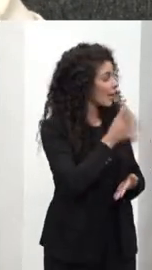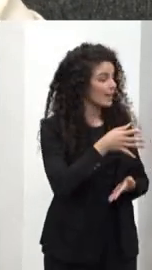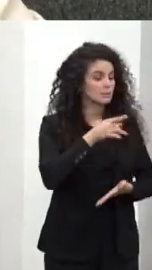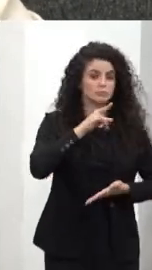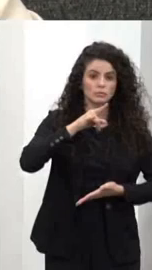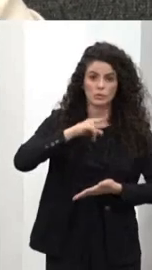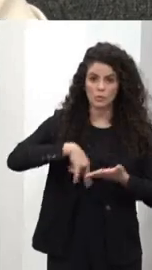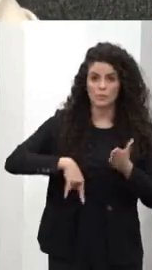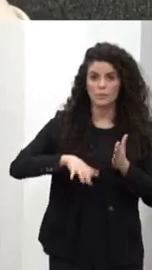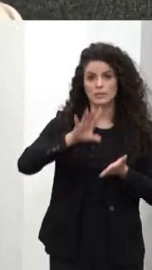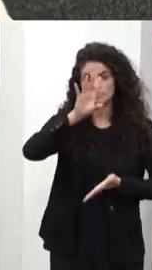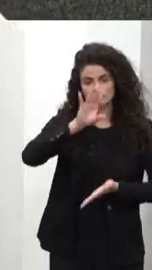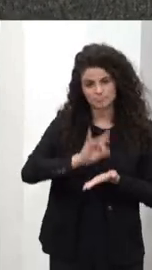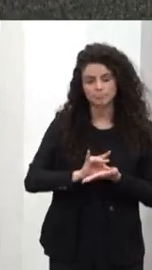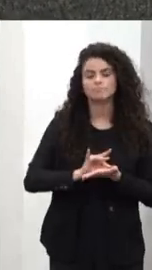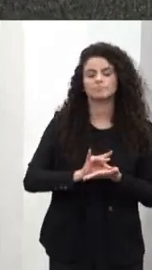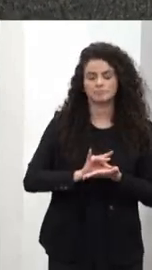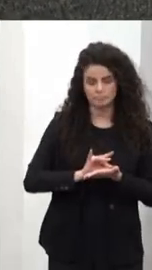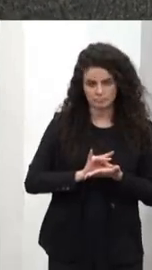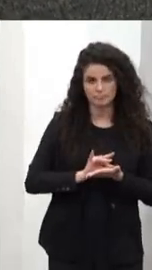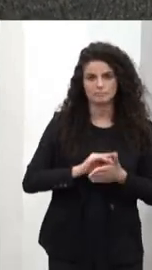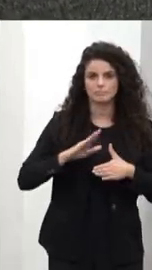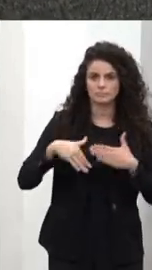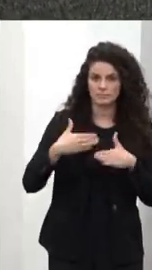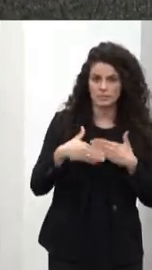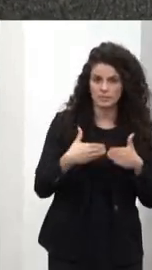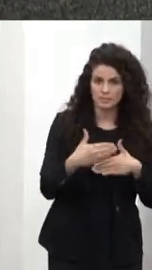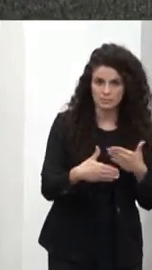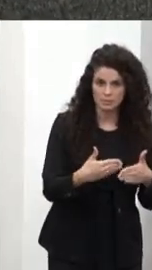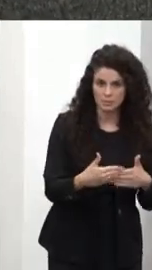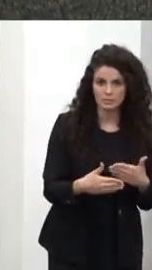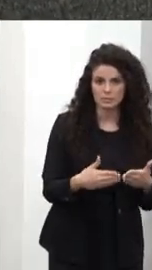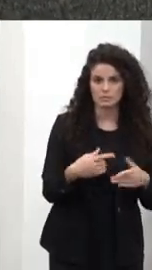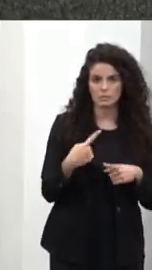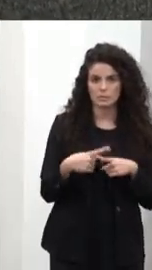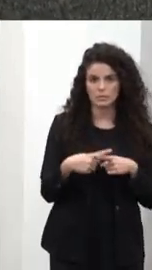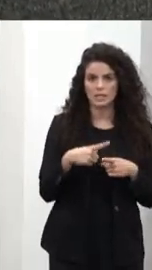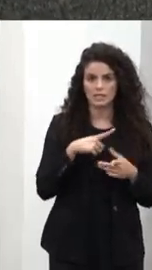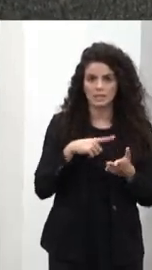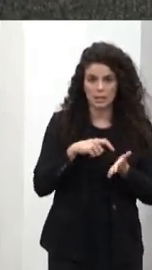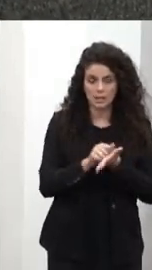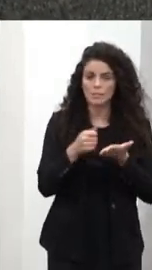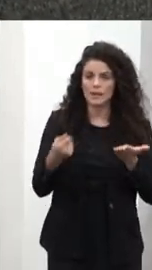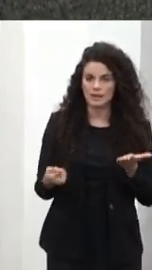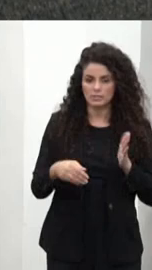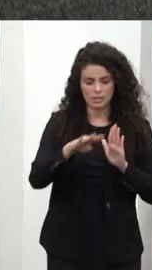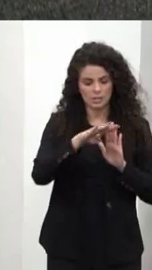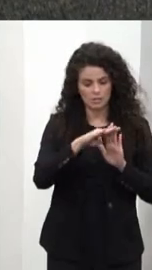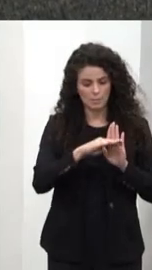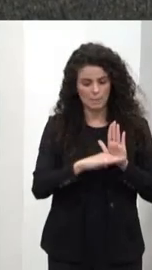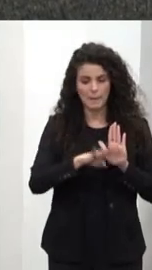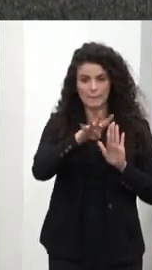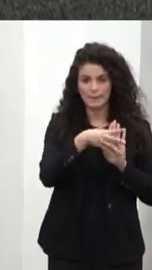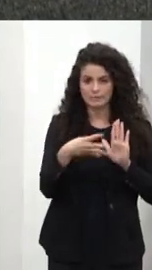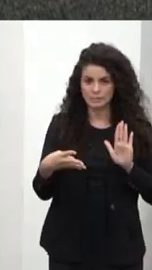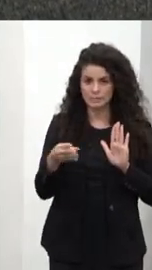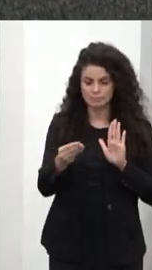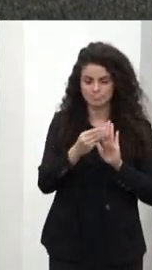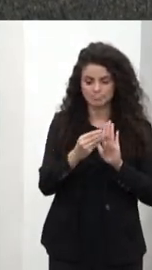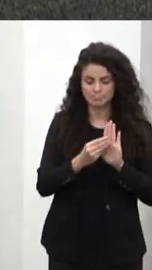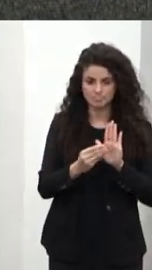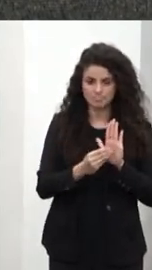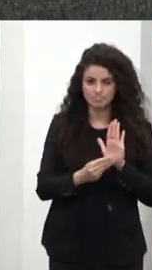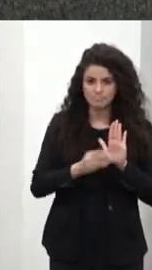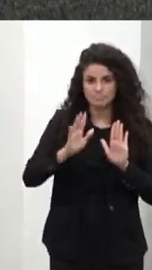oficial para e considerada nesse processo que a fundação tem uma agenda e um calendário definido certo então queria colocar isso depois